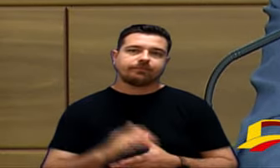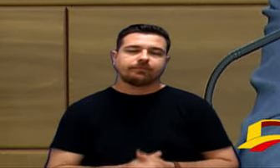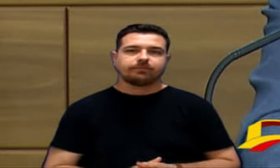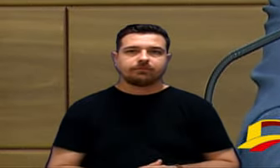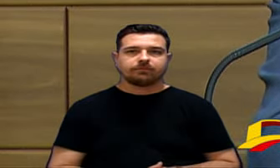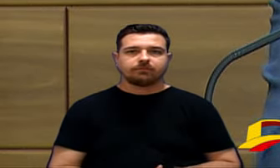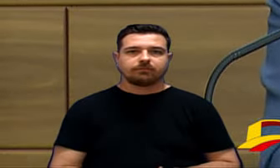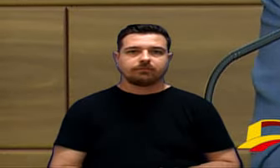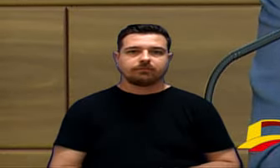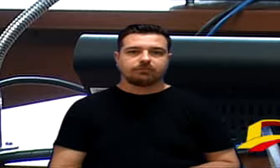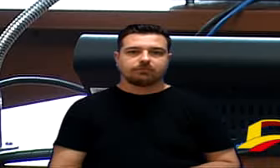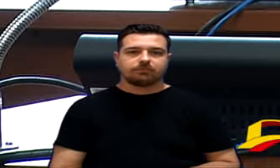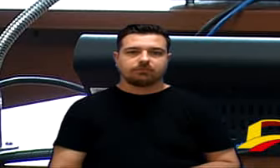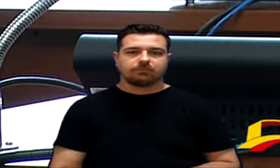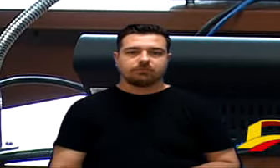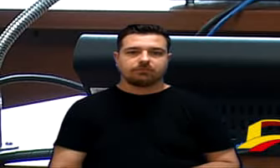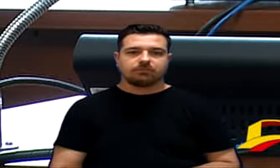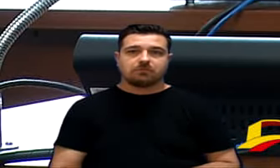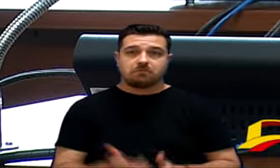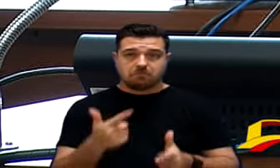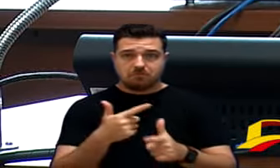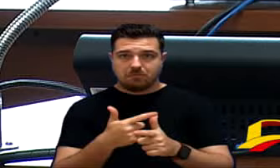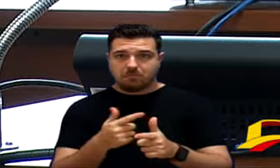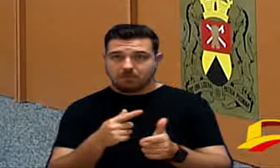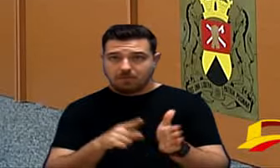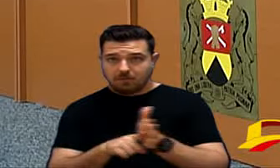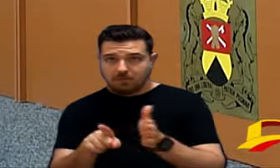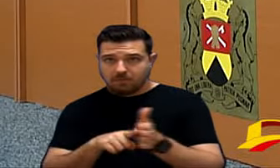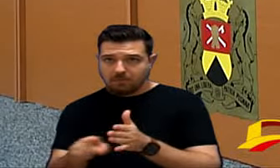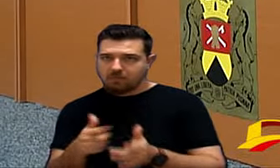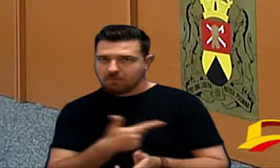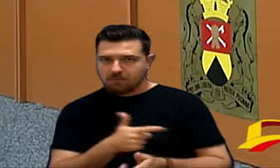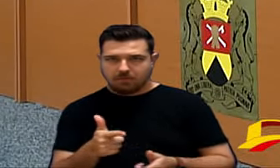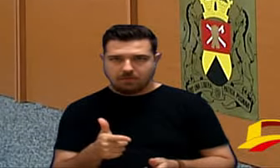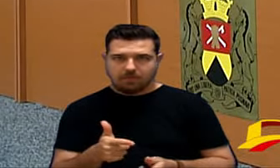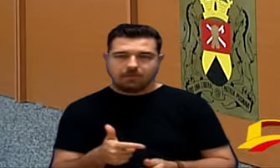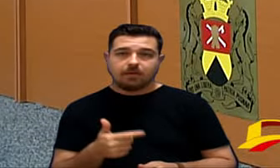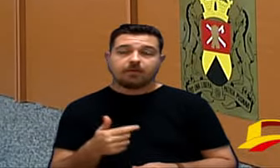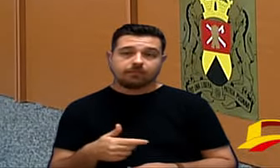regra não havendo mais perguntas Ah o